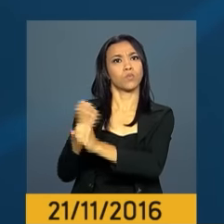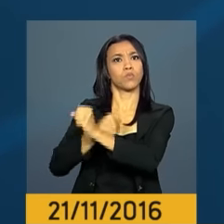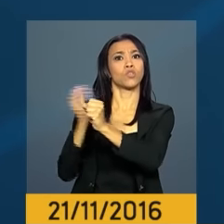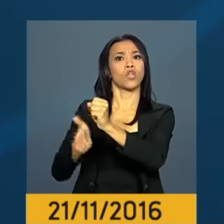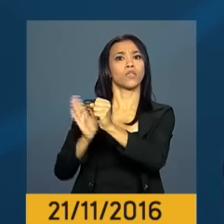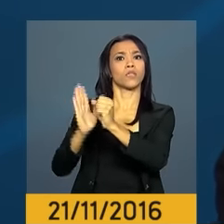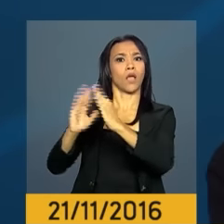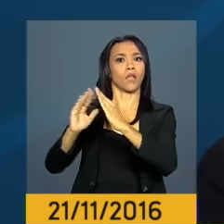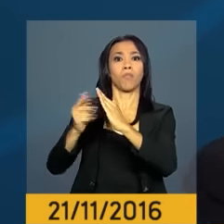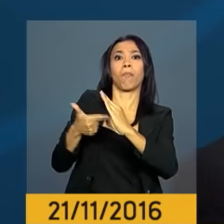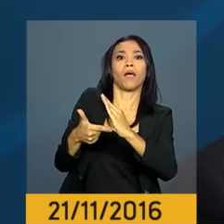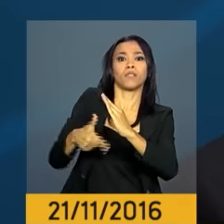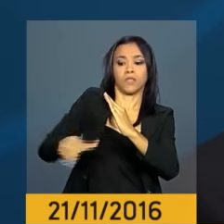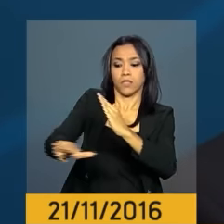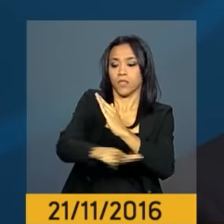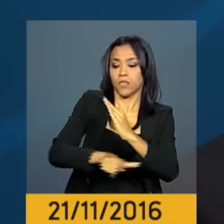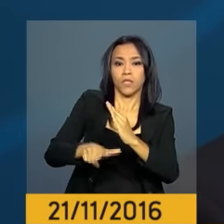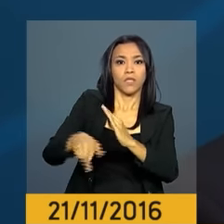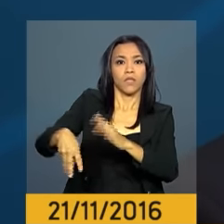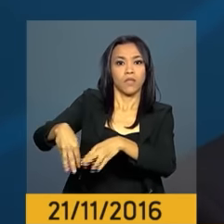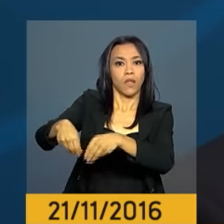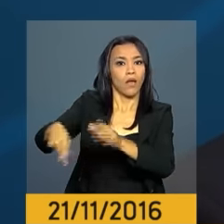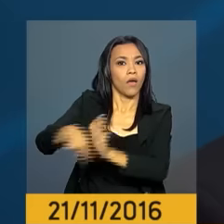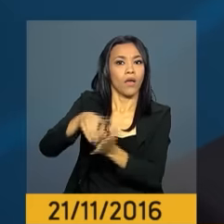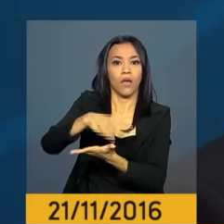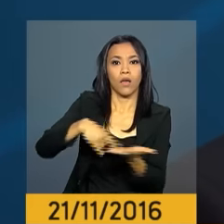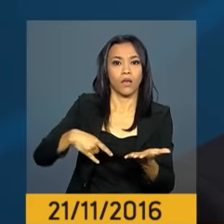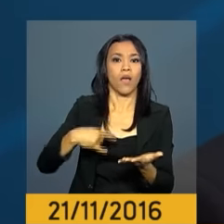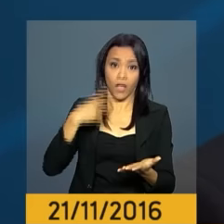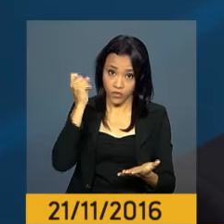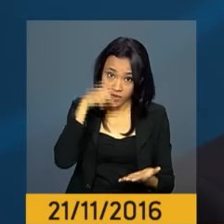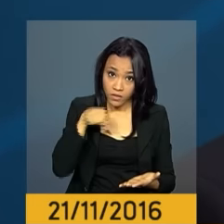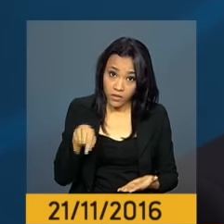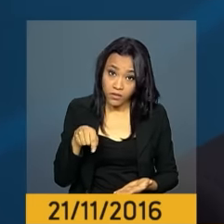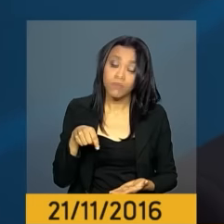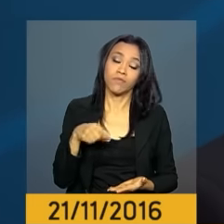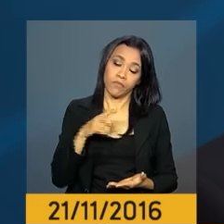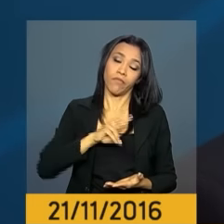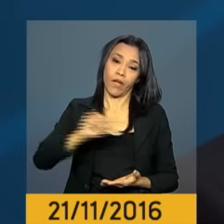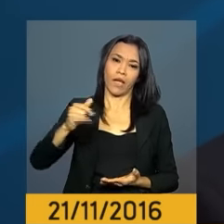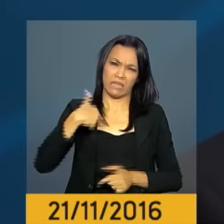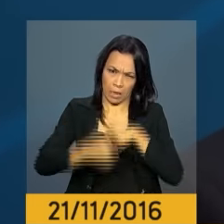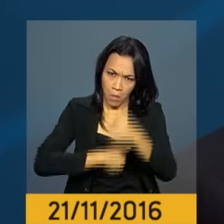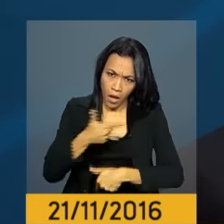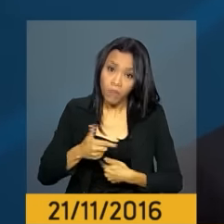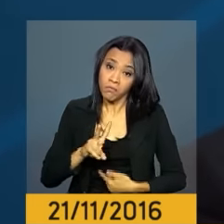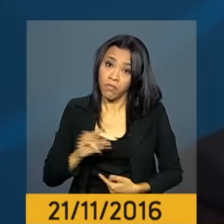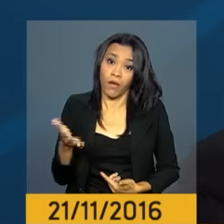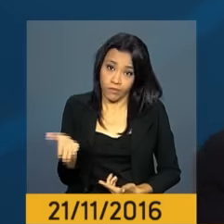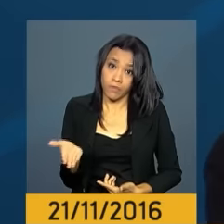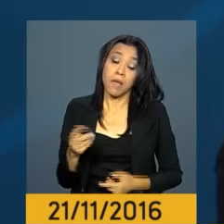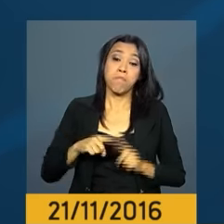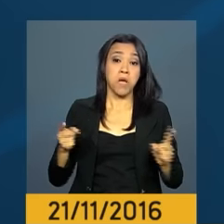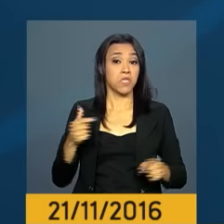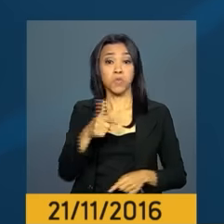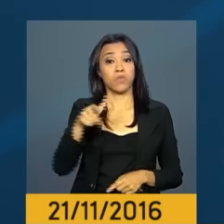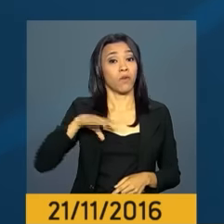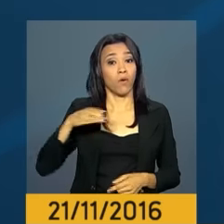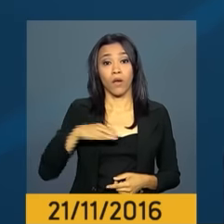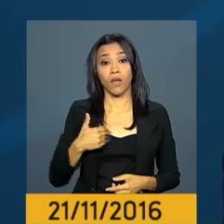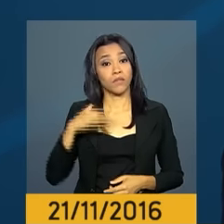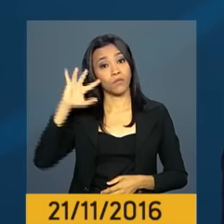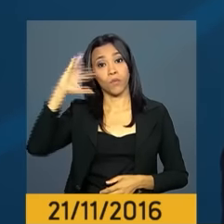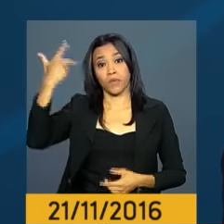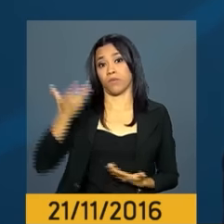municípios brasileiros. Será uma tarefa difícil? Será. Trabalhosa? Será. Mas se nós não tivermos coragem para isso, não